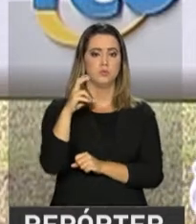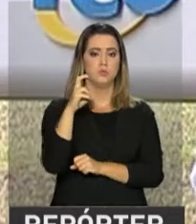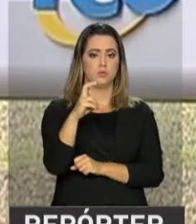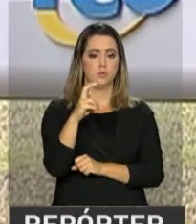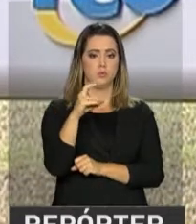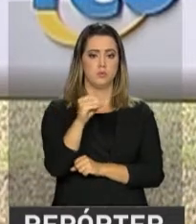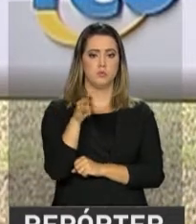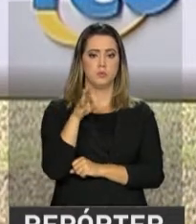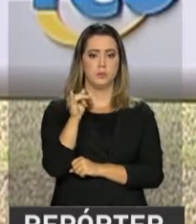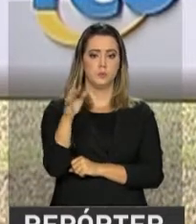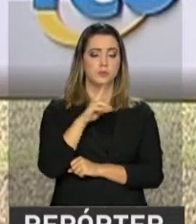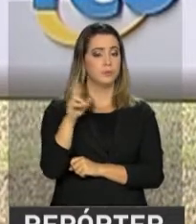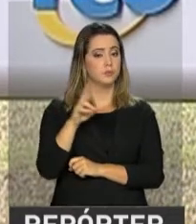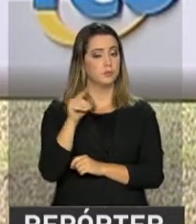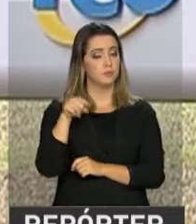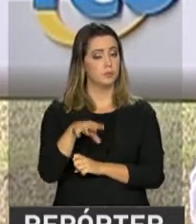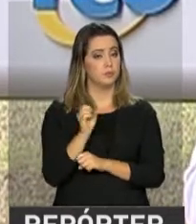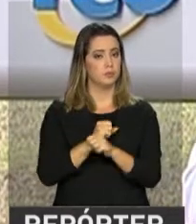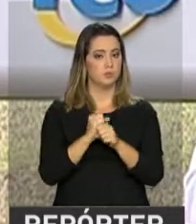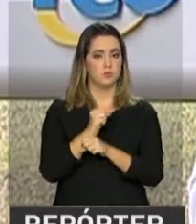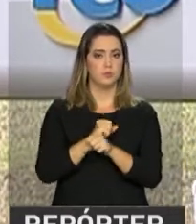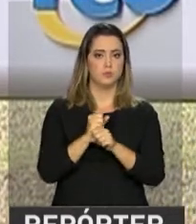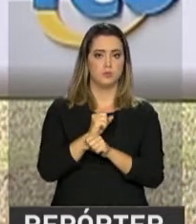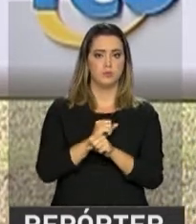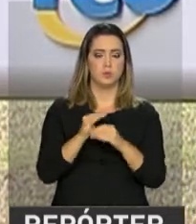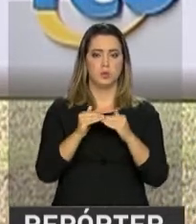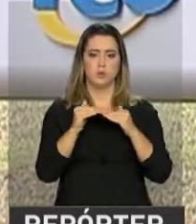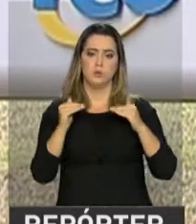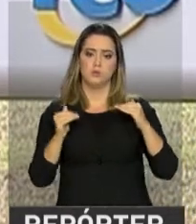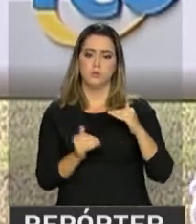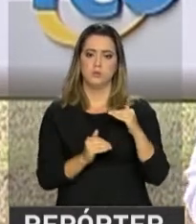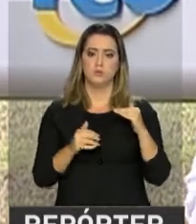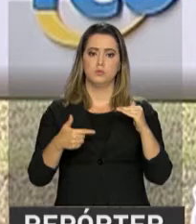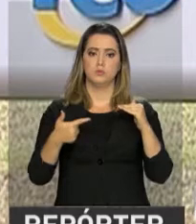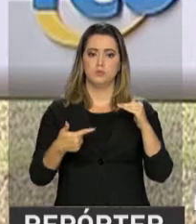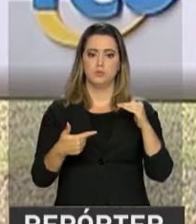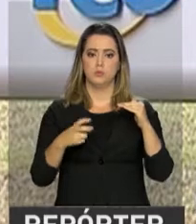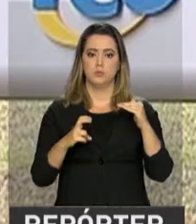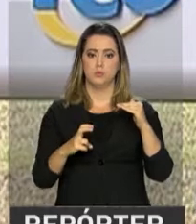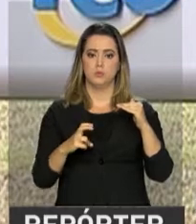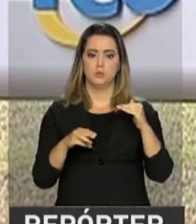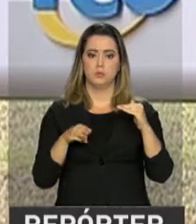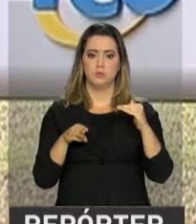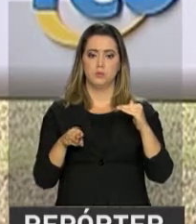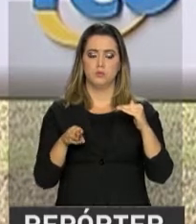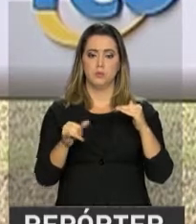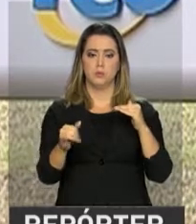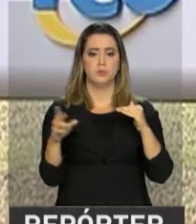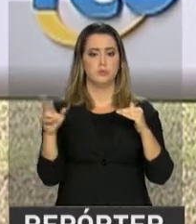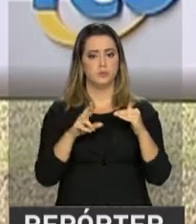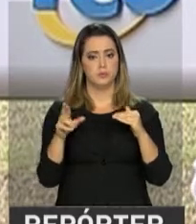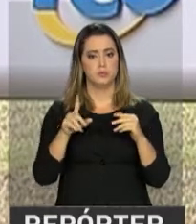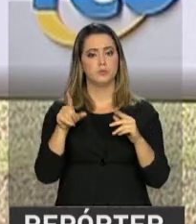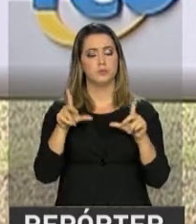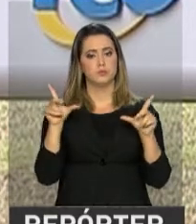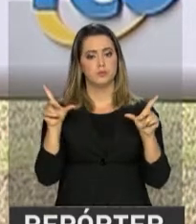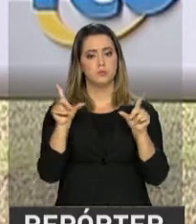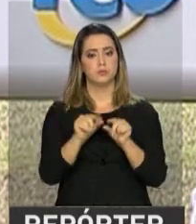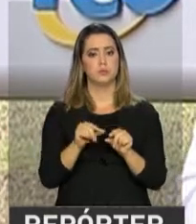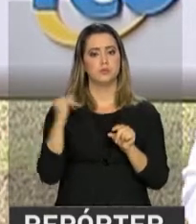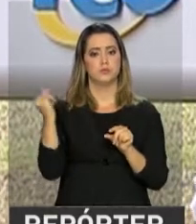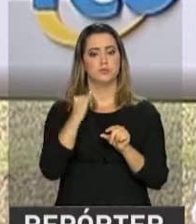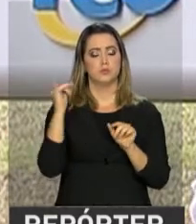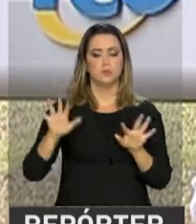bilhões de reais. Neste ano, ficaram abaixo de 25 bilhões. Essa redução é importante